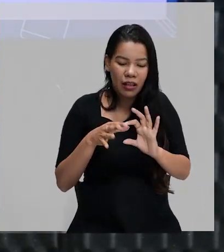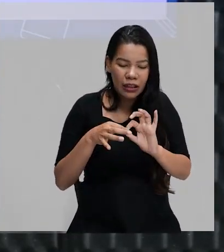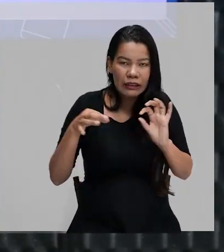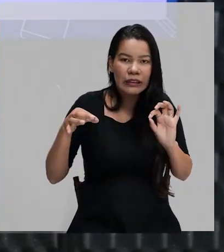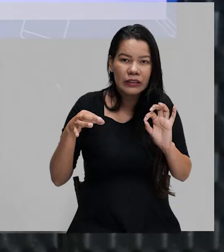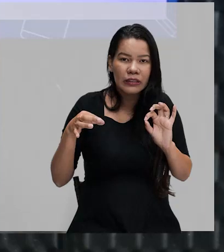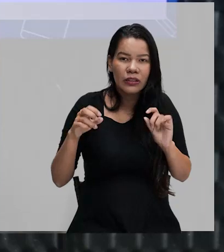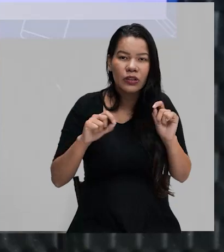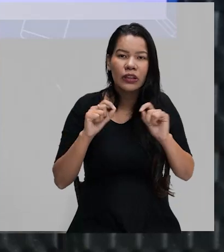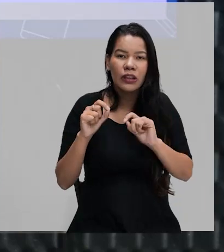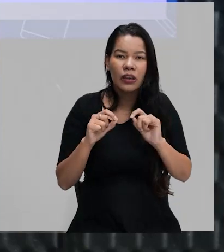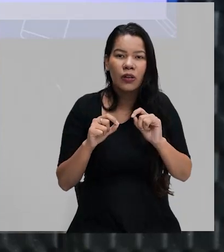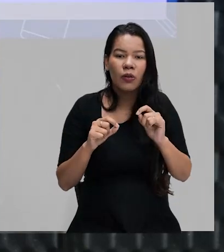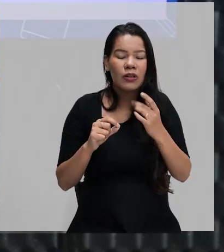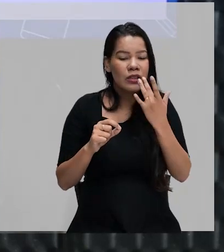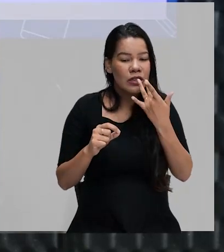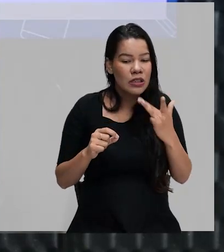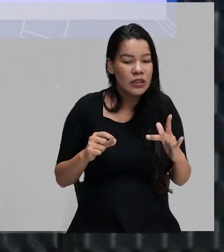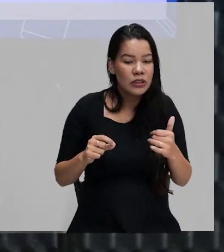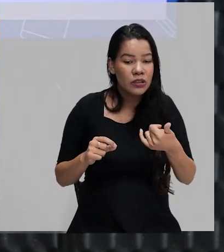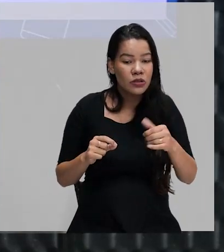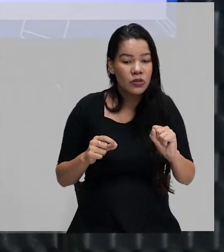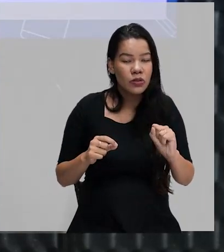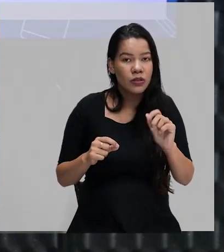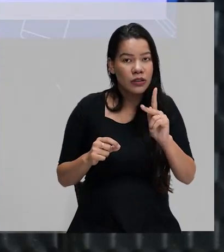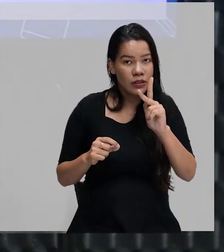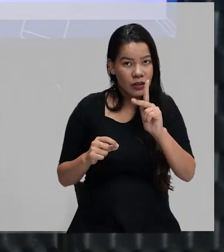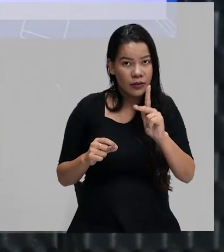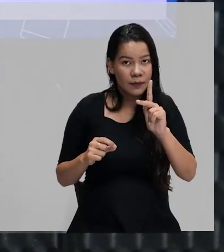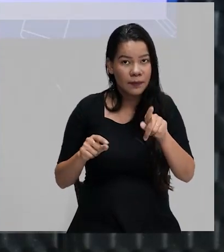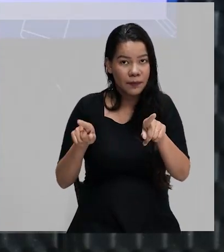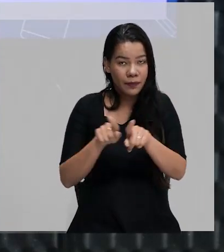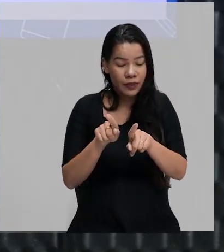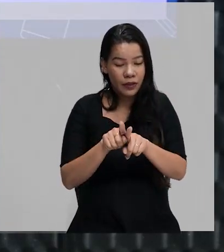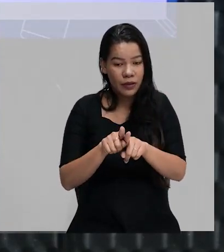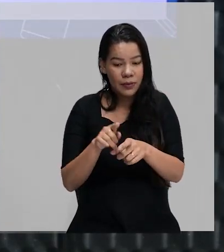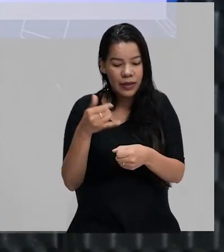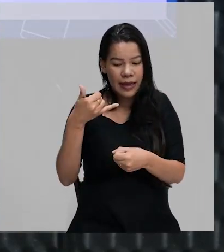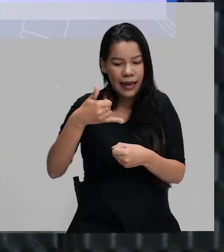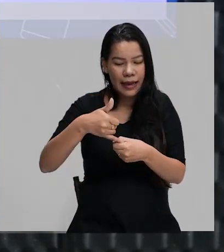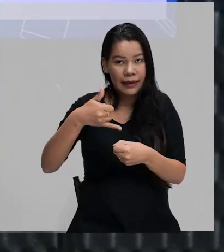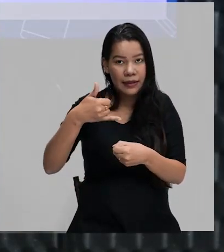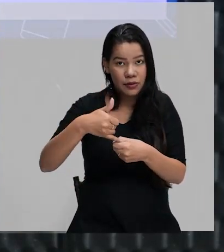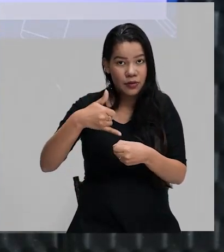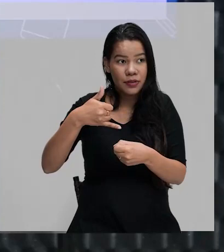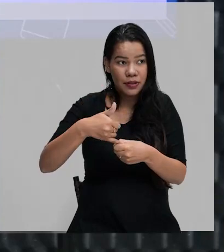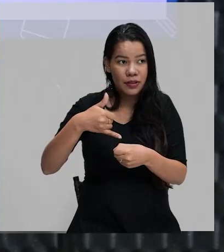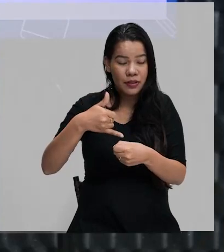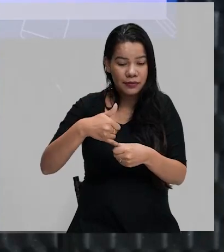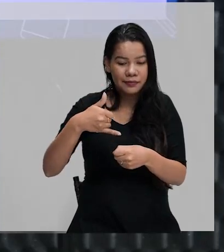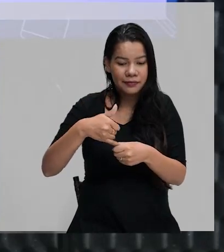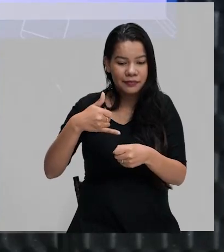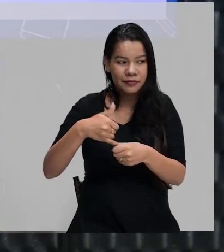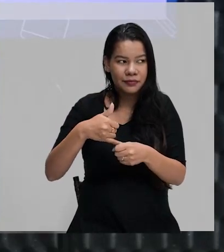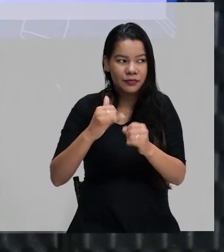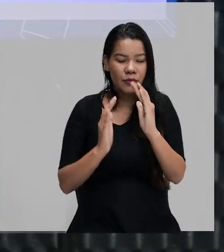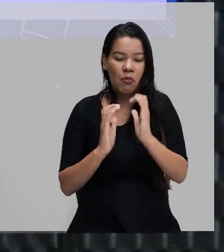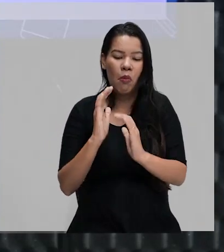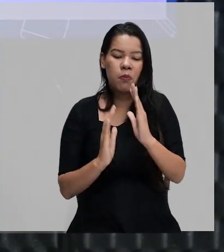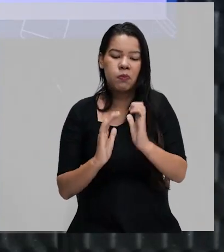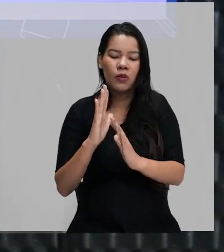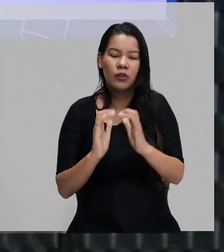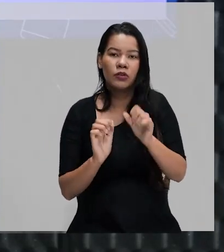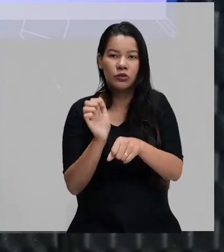que chamamos de ouro 18 quilates. A gasolina que queima nos motores dos automóveis é uma mistura